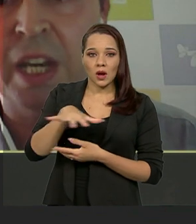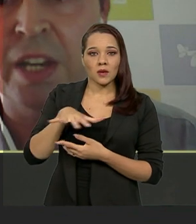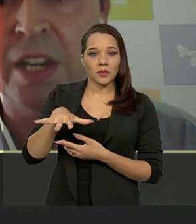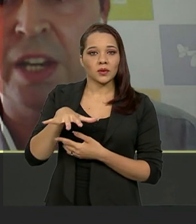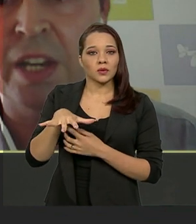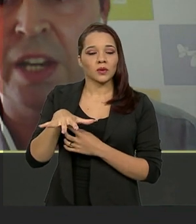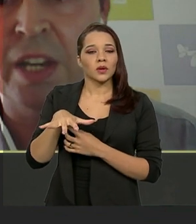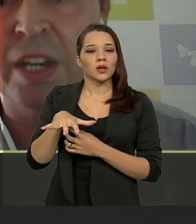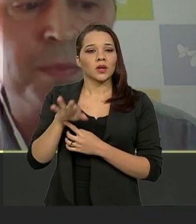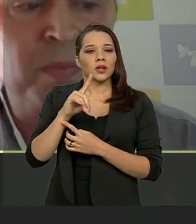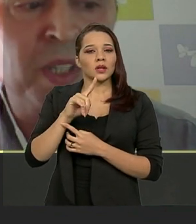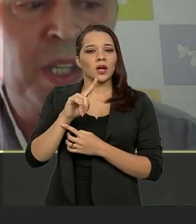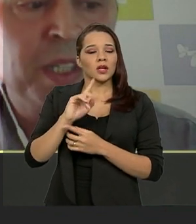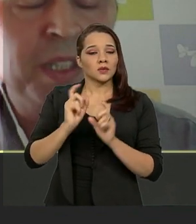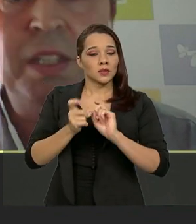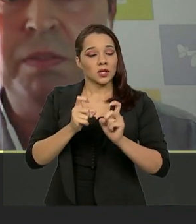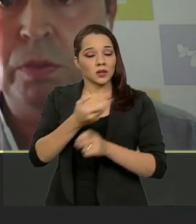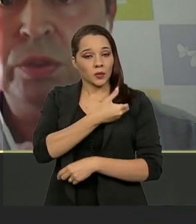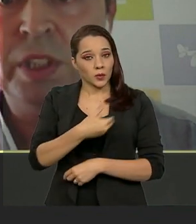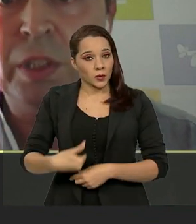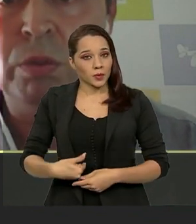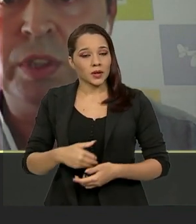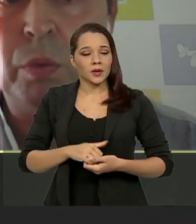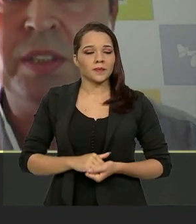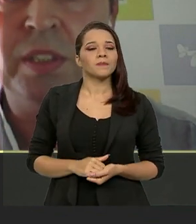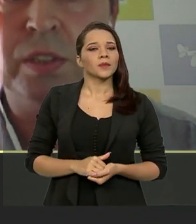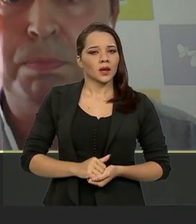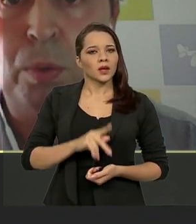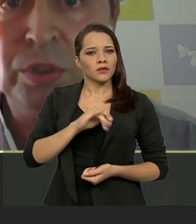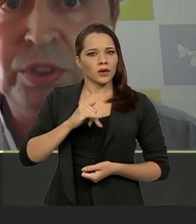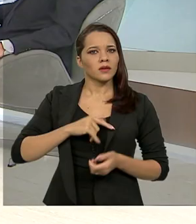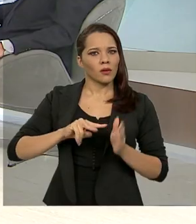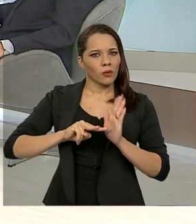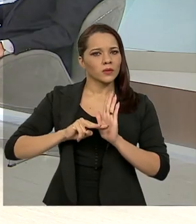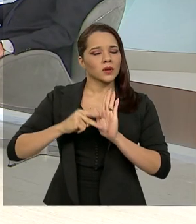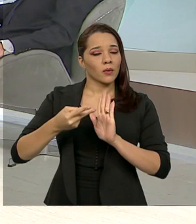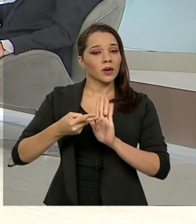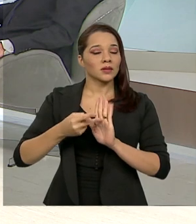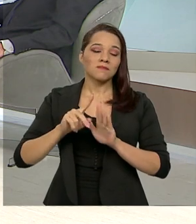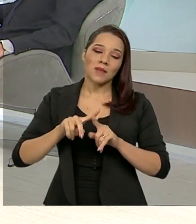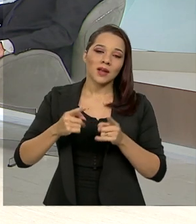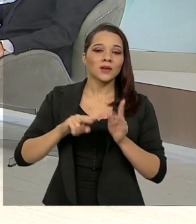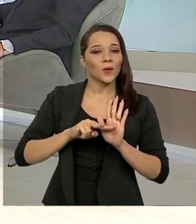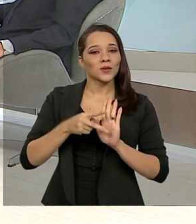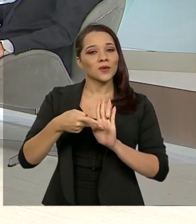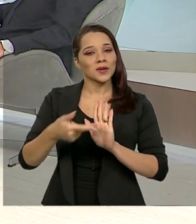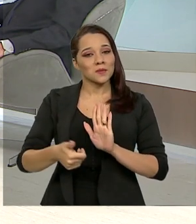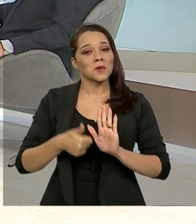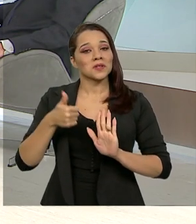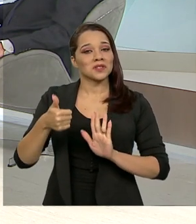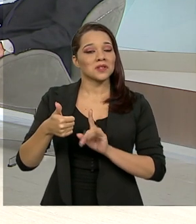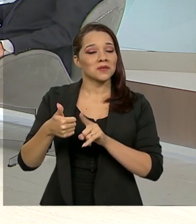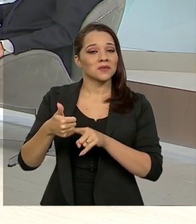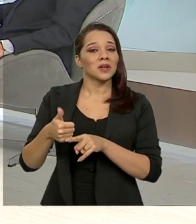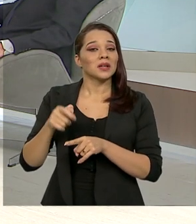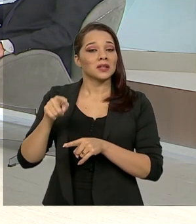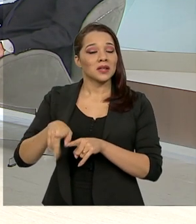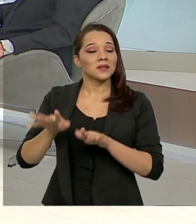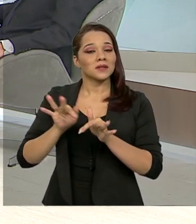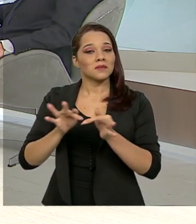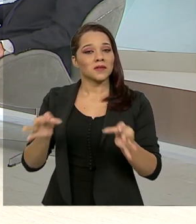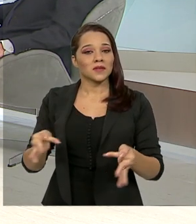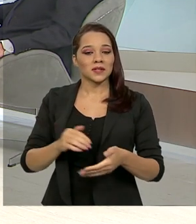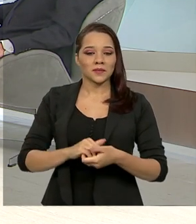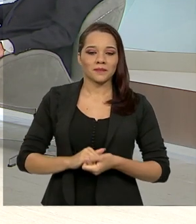no âmbito da administração pública, e que vão ser consequências positivas desse ideal de